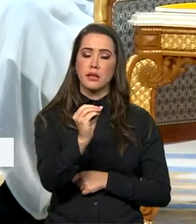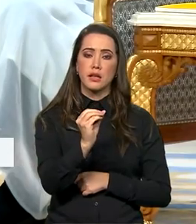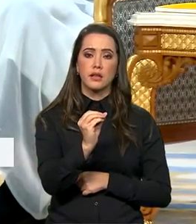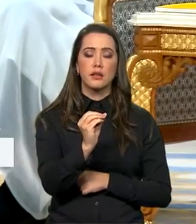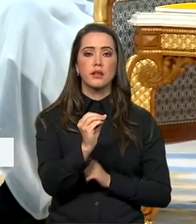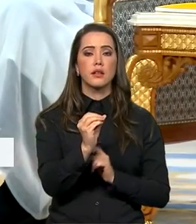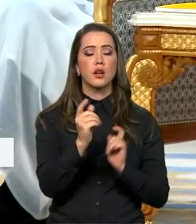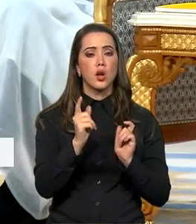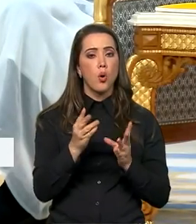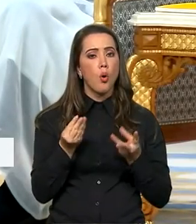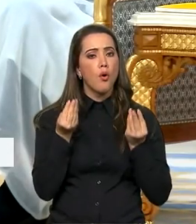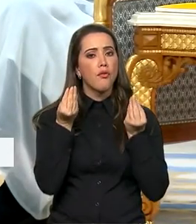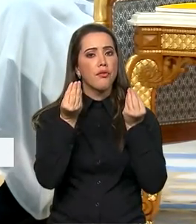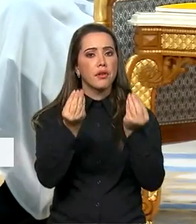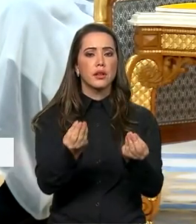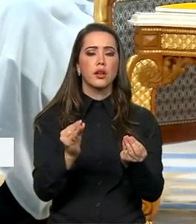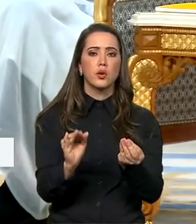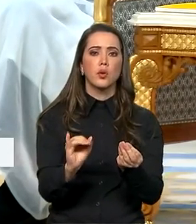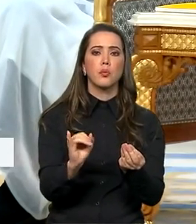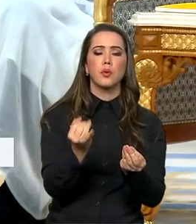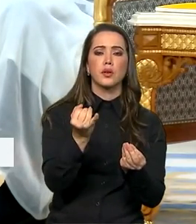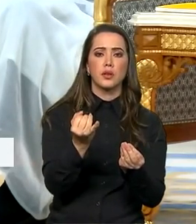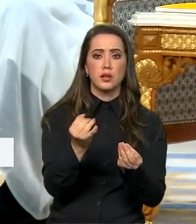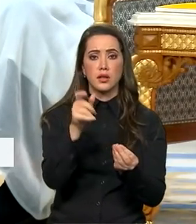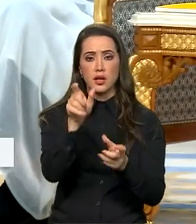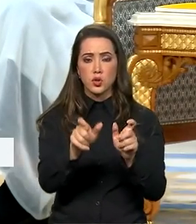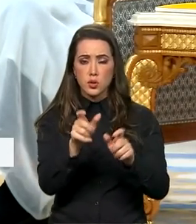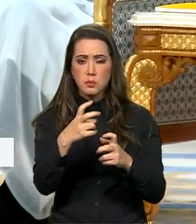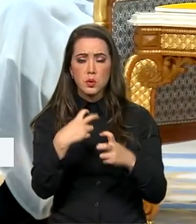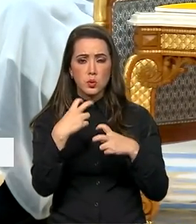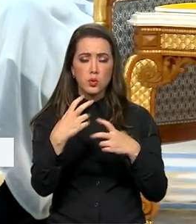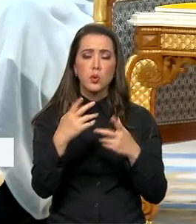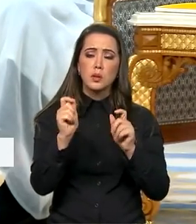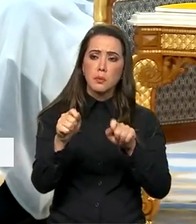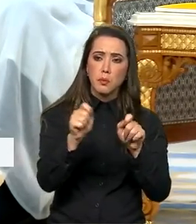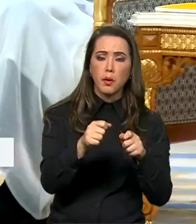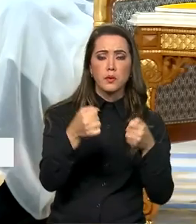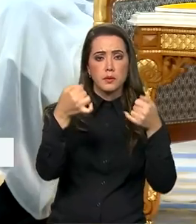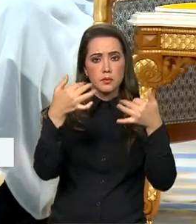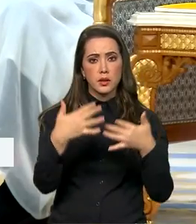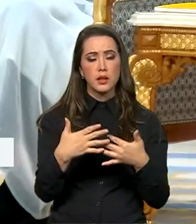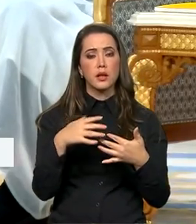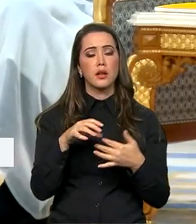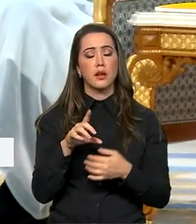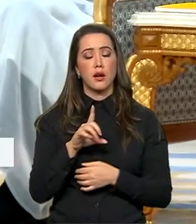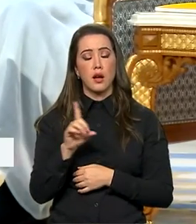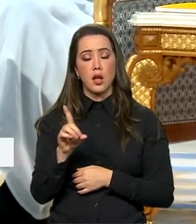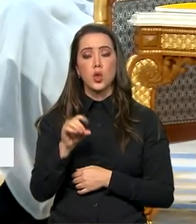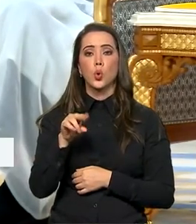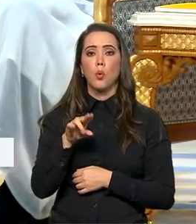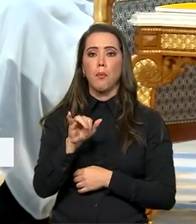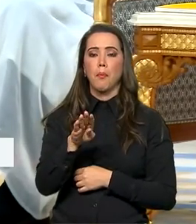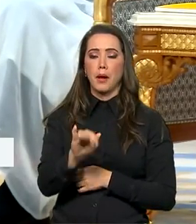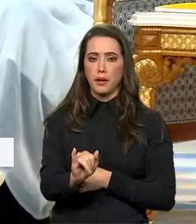dando continuidade aos avanços que serão obtidos na COP de Dubai.